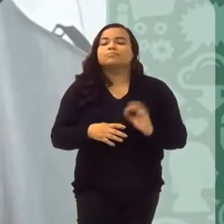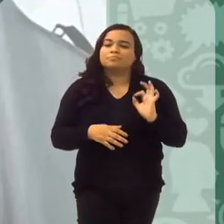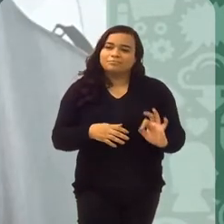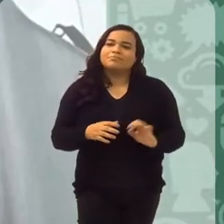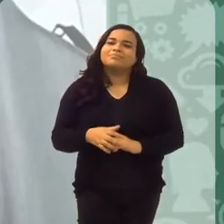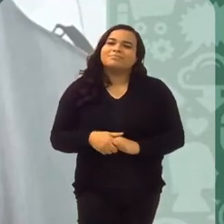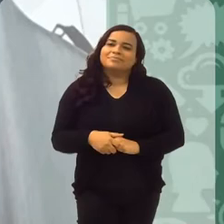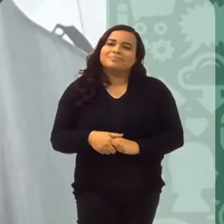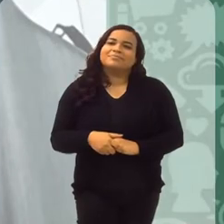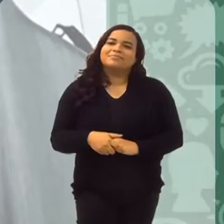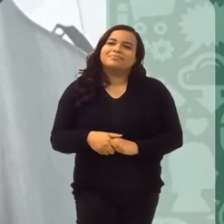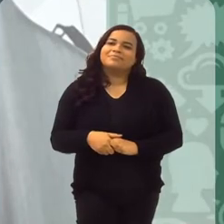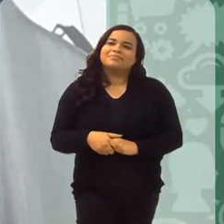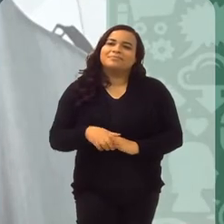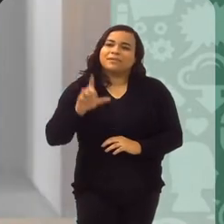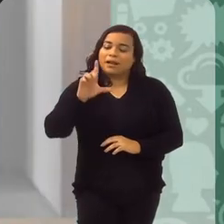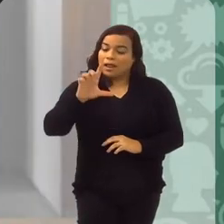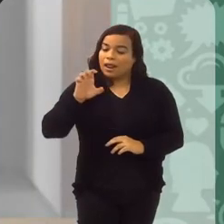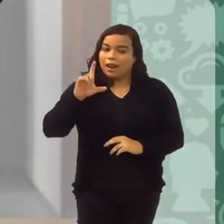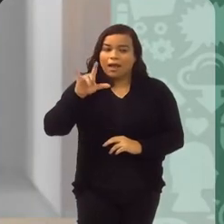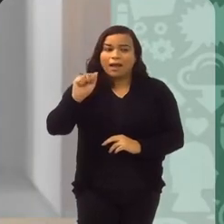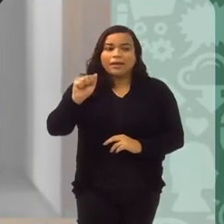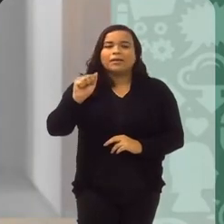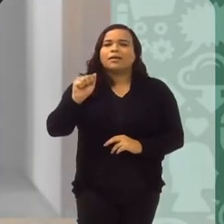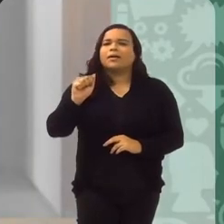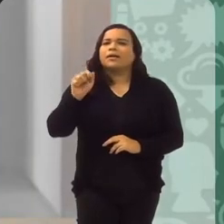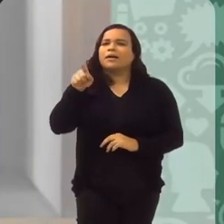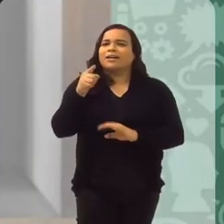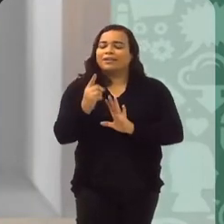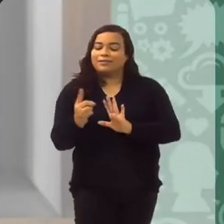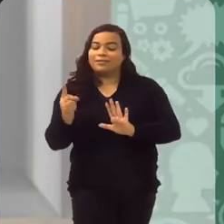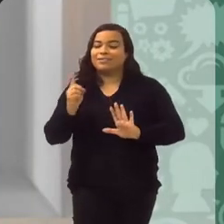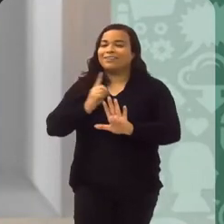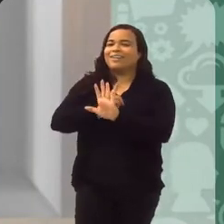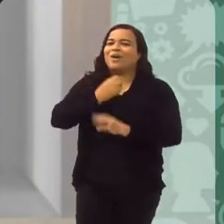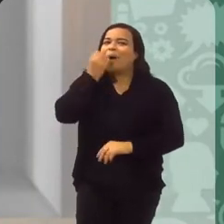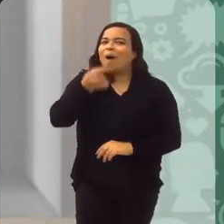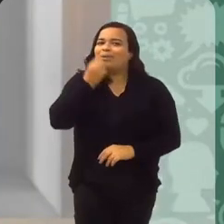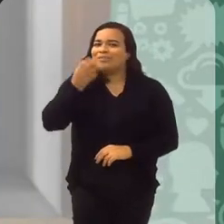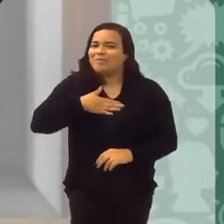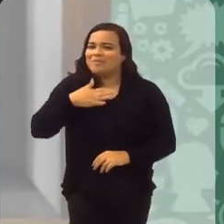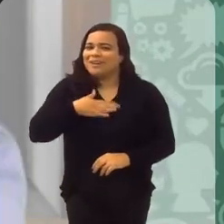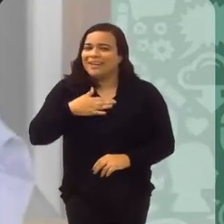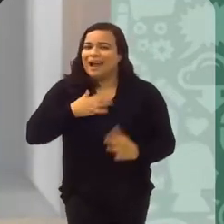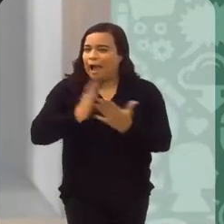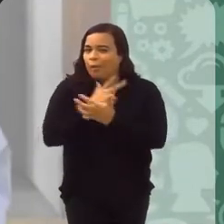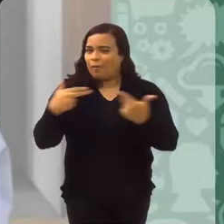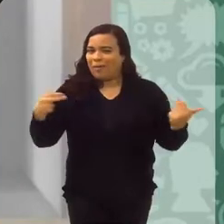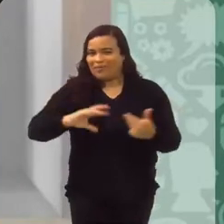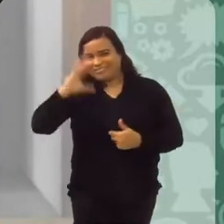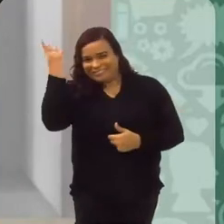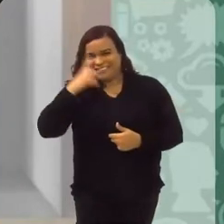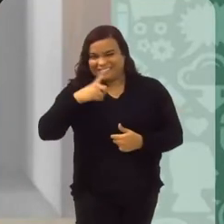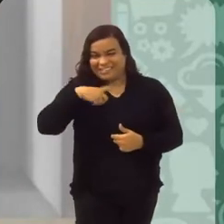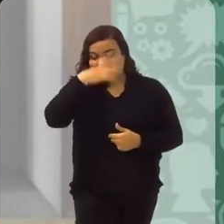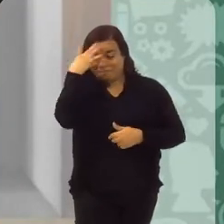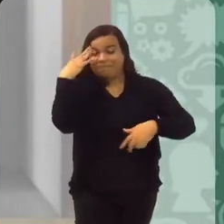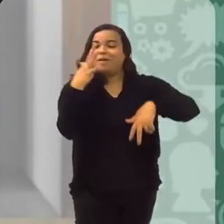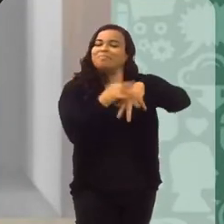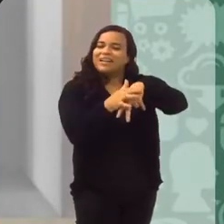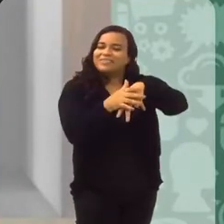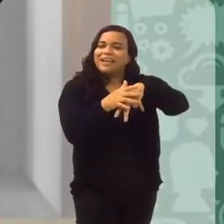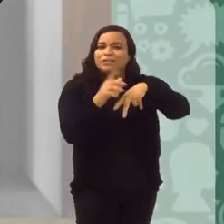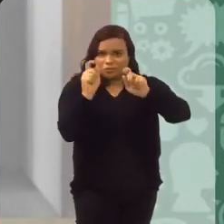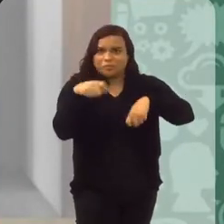Sim, com certeza. Leila, aqui nos bastidores, estava me contando também alguns casos, né? Relatos